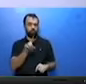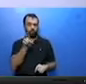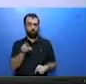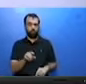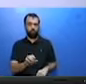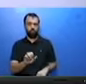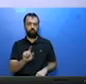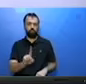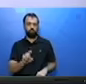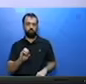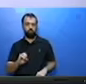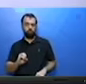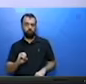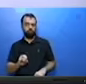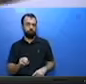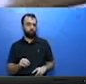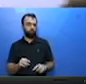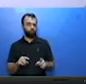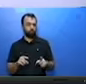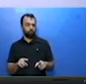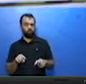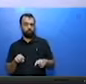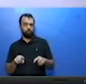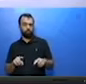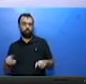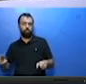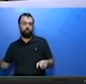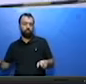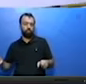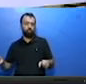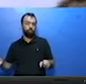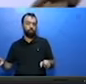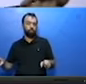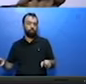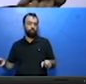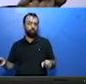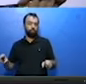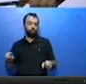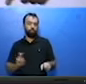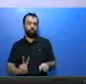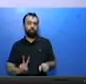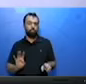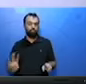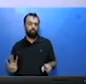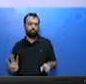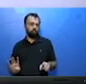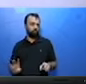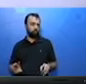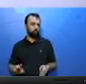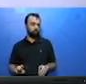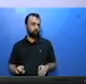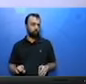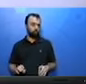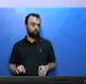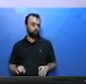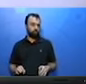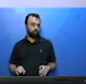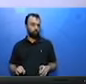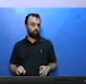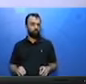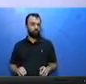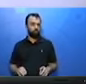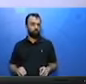10. Desse ponto aqui até o 32, dá 24. Aqui é o 8. Daqui até